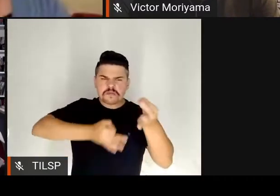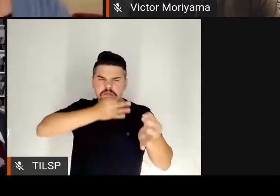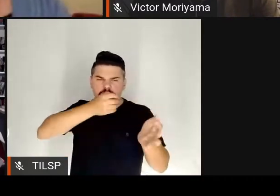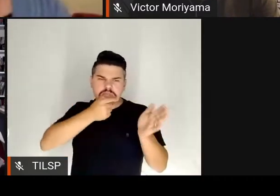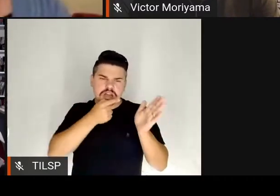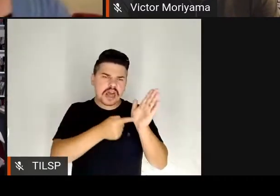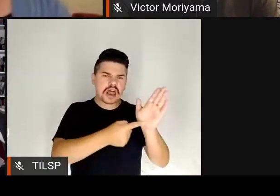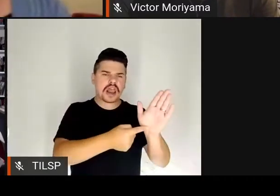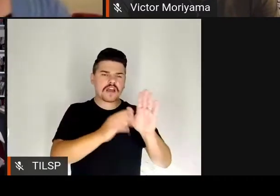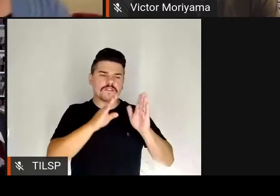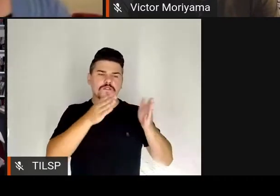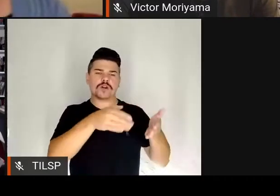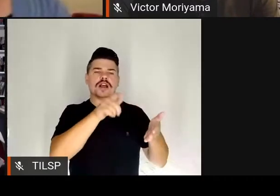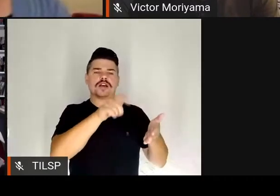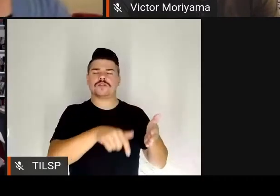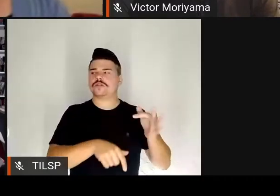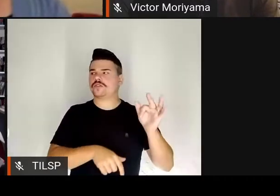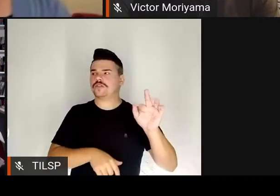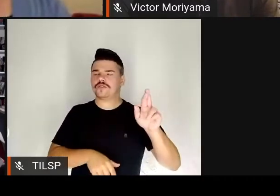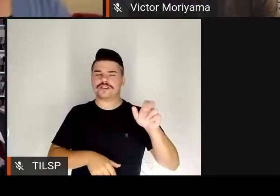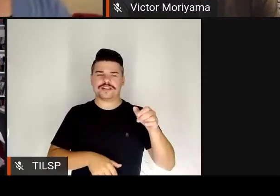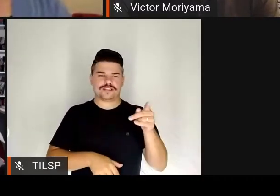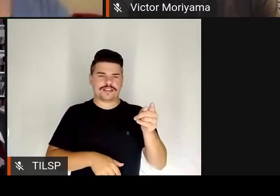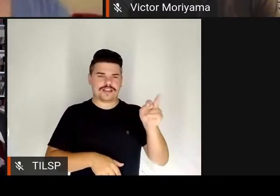voltada ao Friedrich, né? Porque